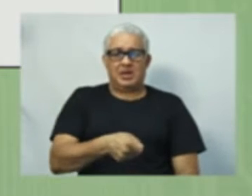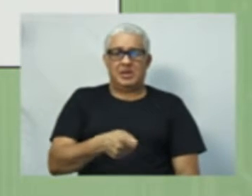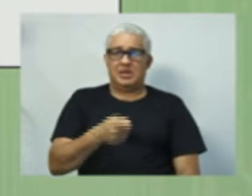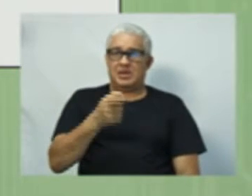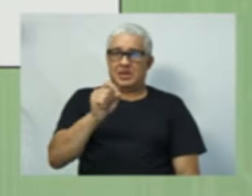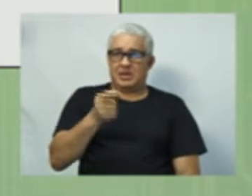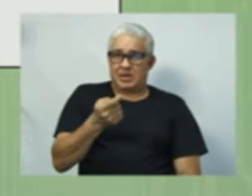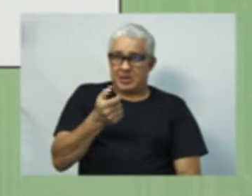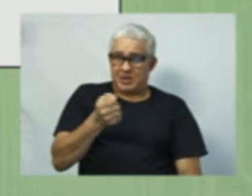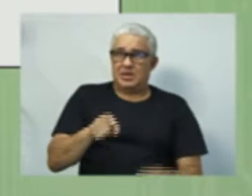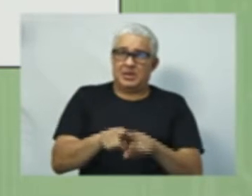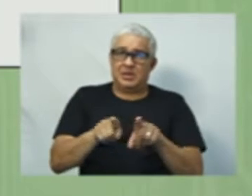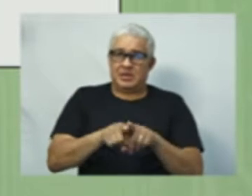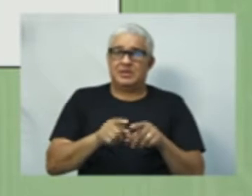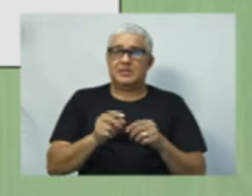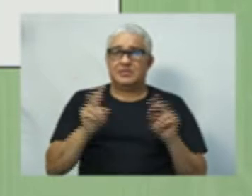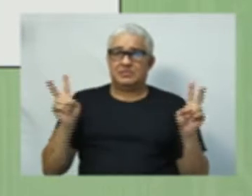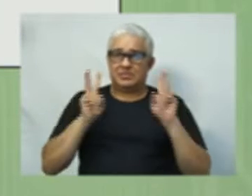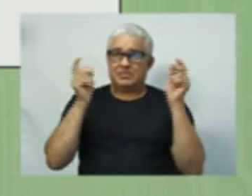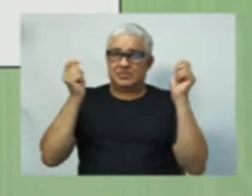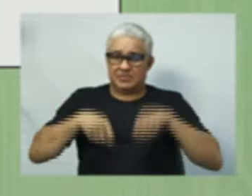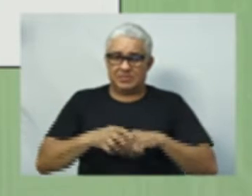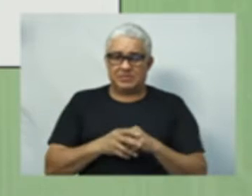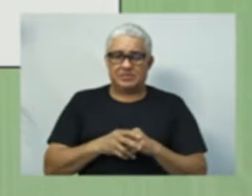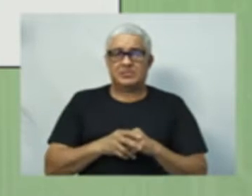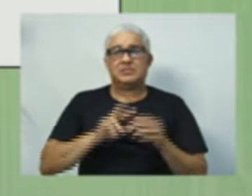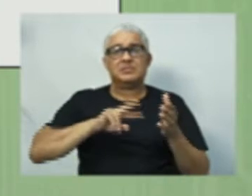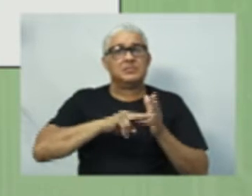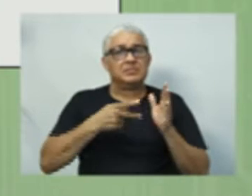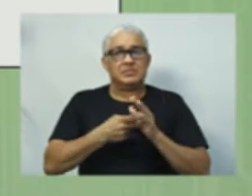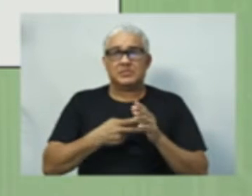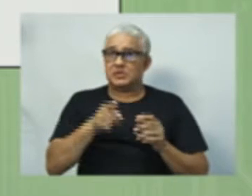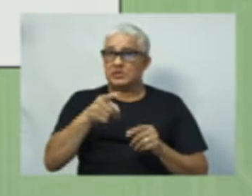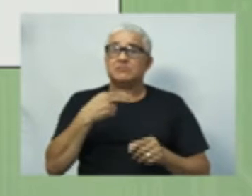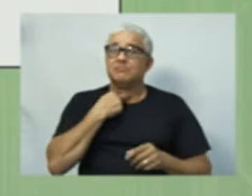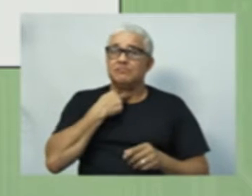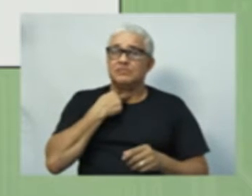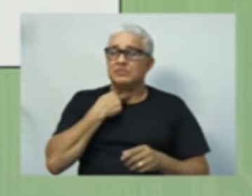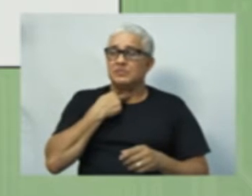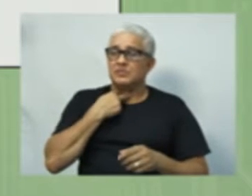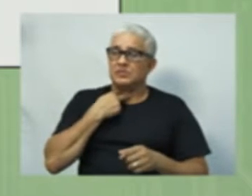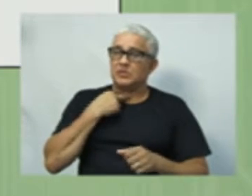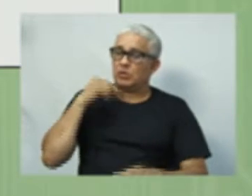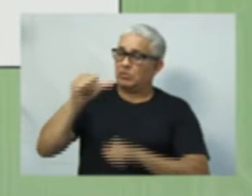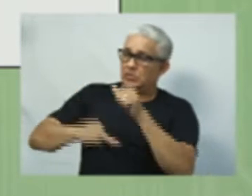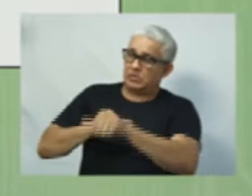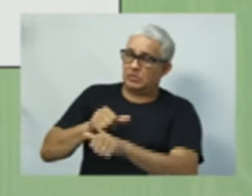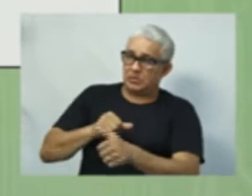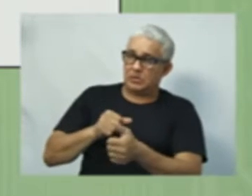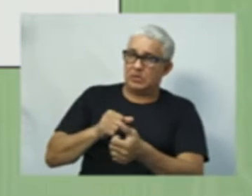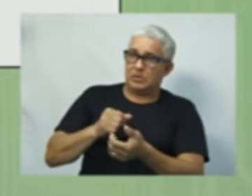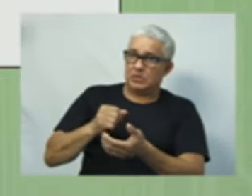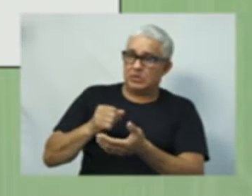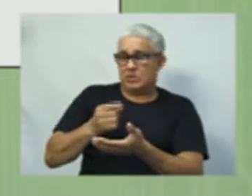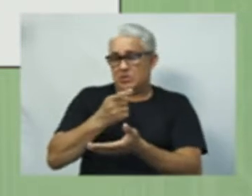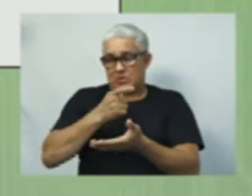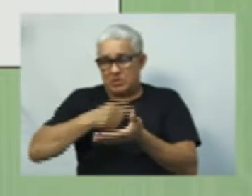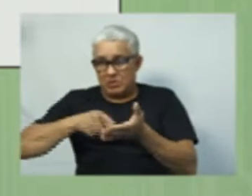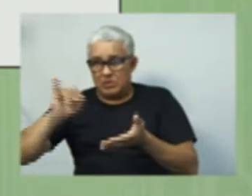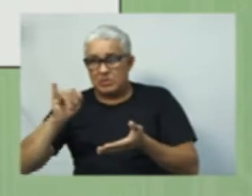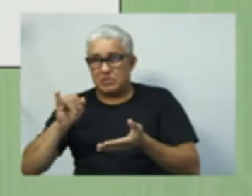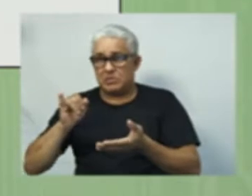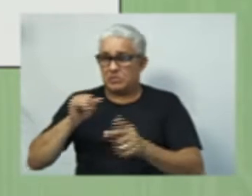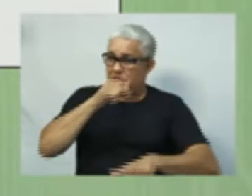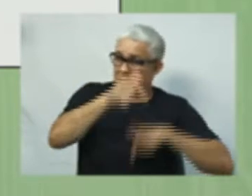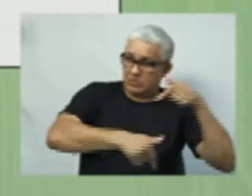moeda cujo valor nela possa exprimir. Ou seja, você não pode trocar um imposto por serviço, você tem que ser feito